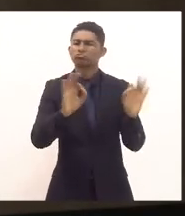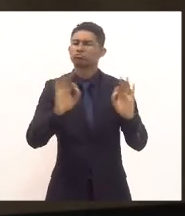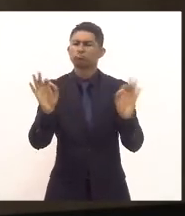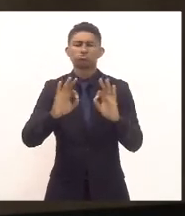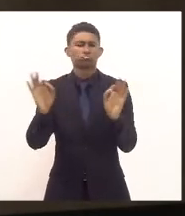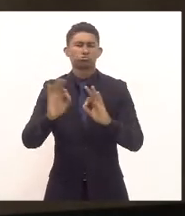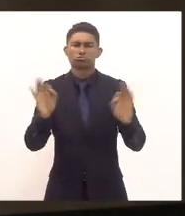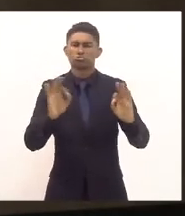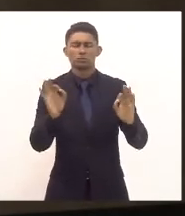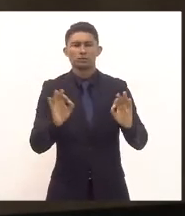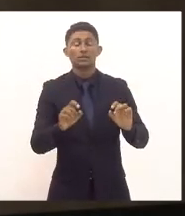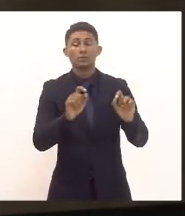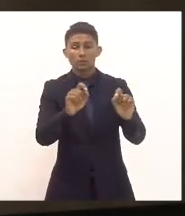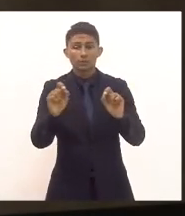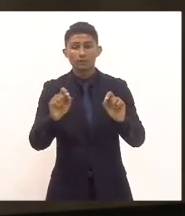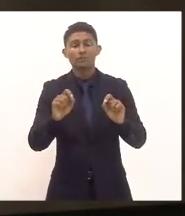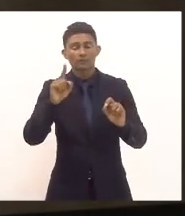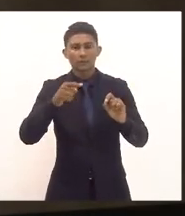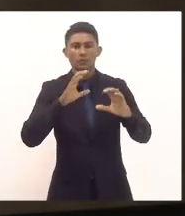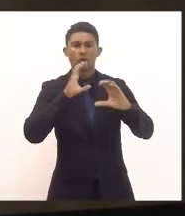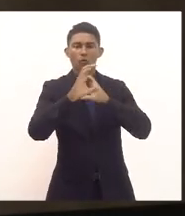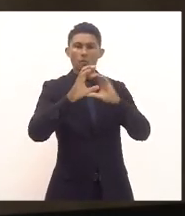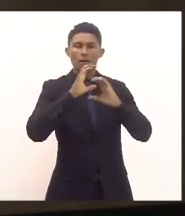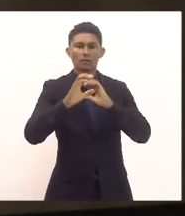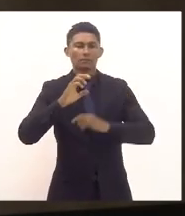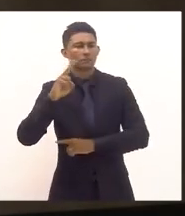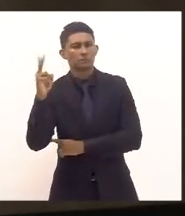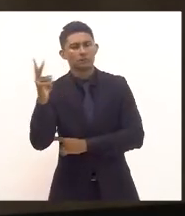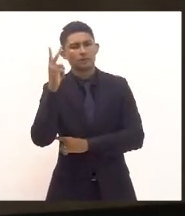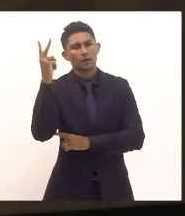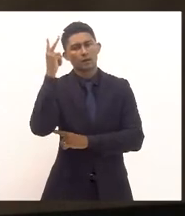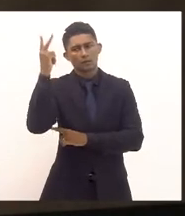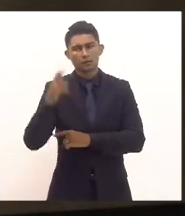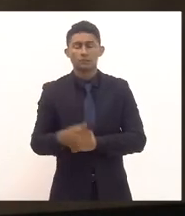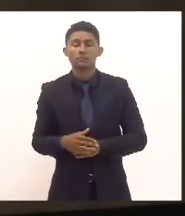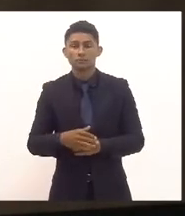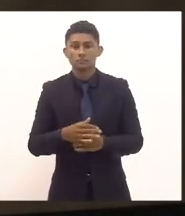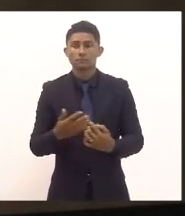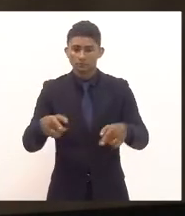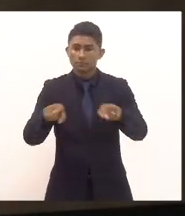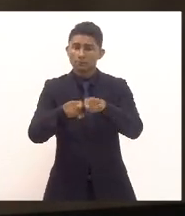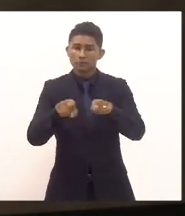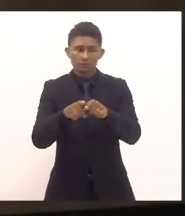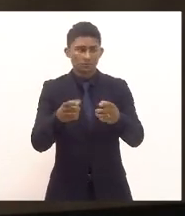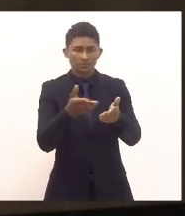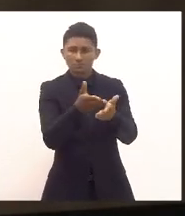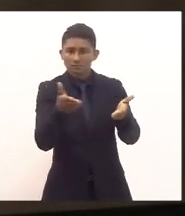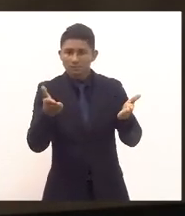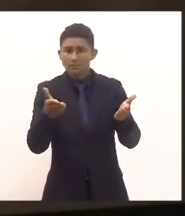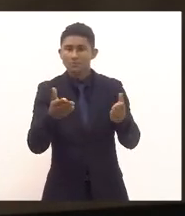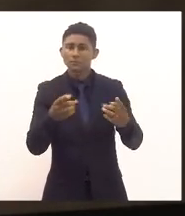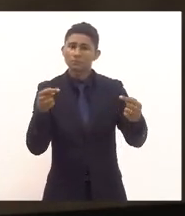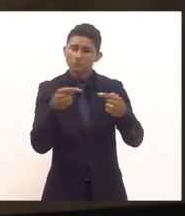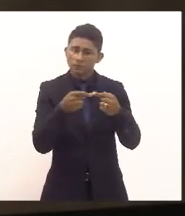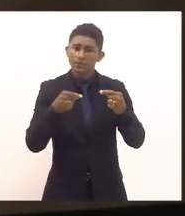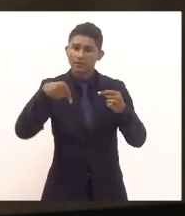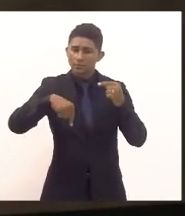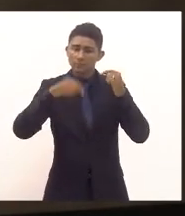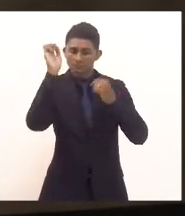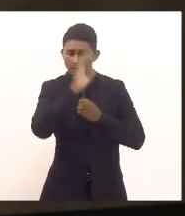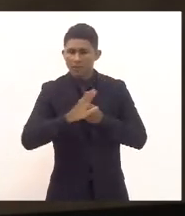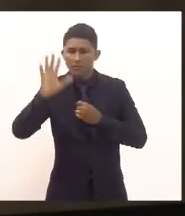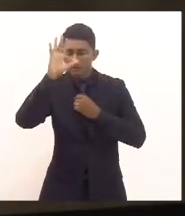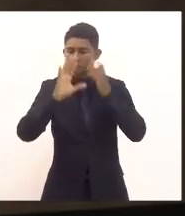especificamente mas é valorizar a comunicação pública e valorizar esses esses patrimônios radiofônicos do